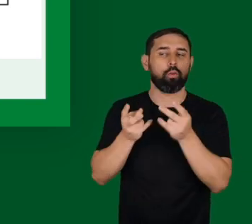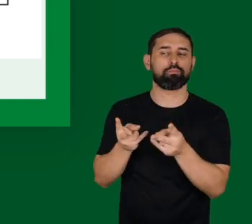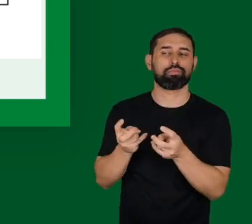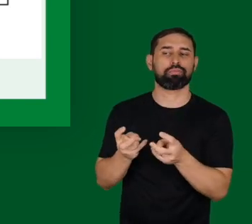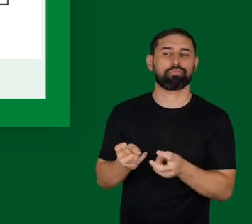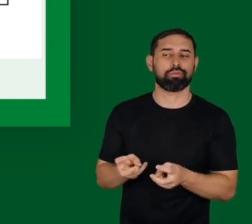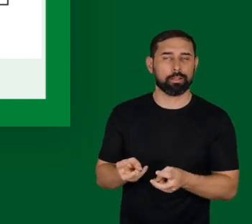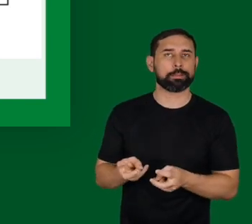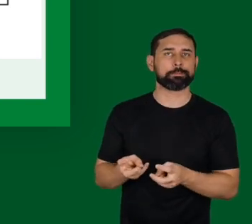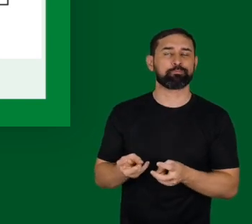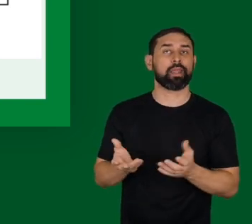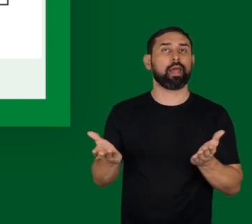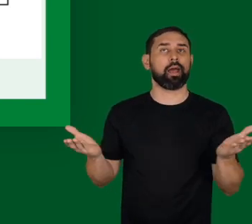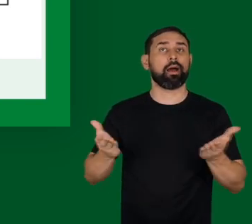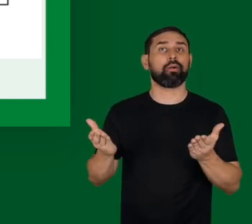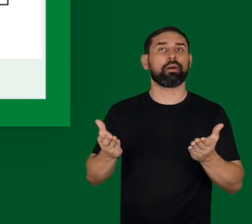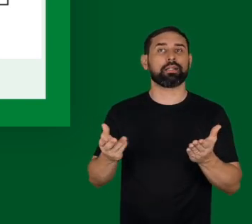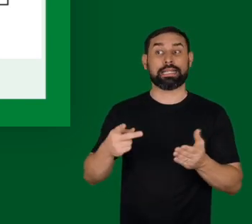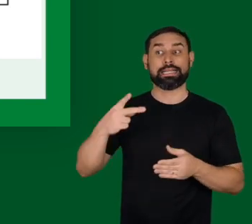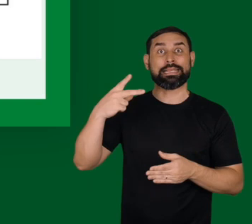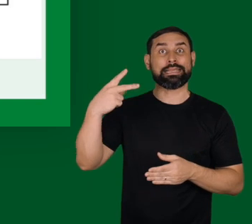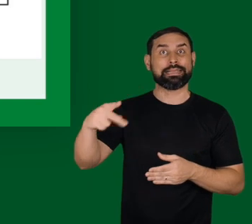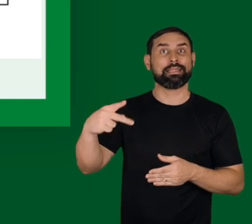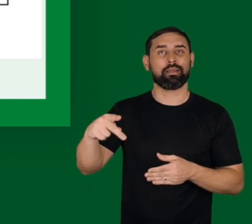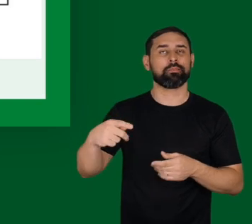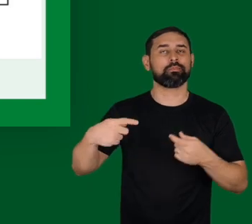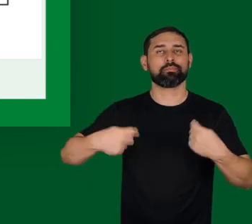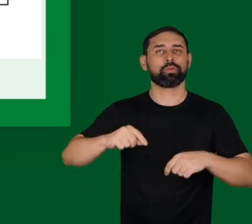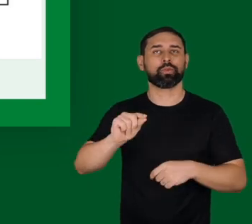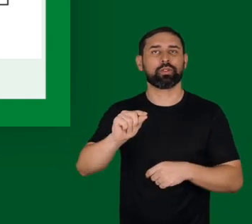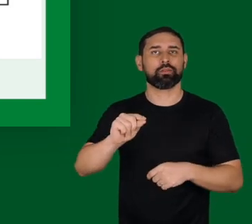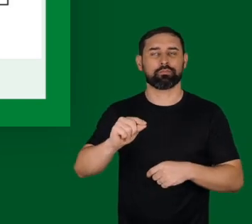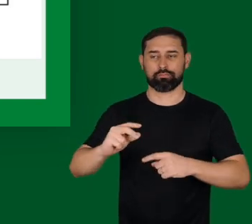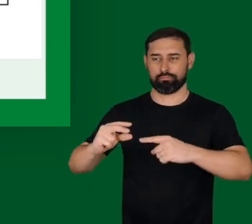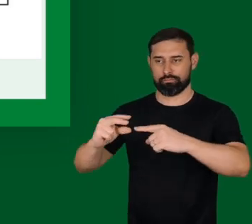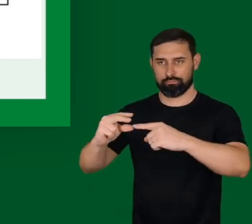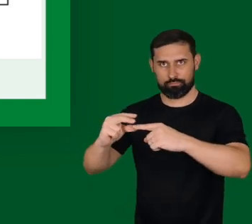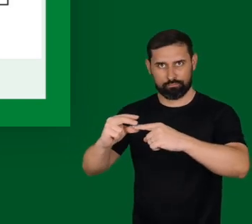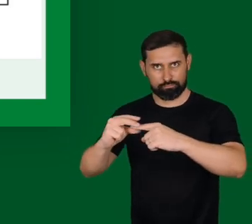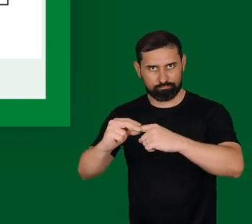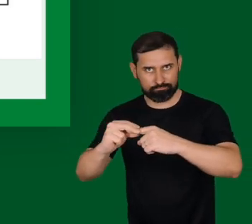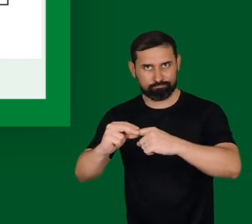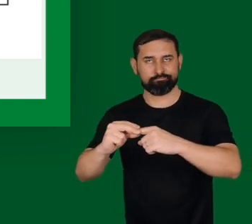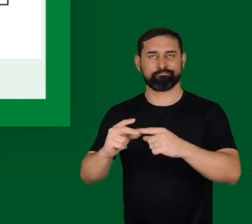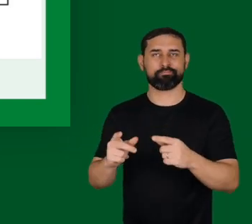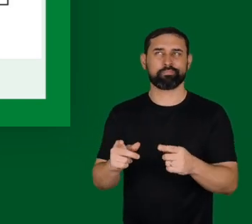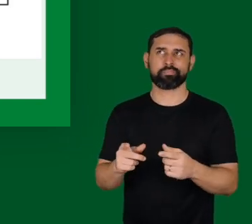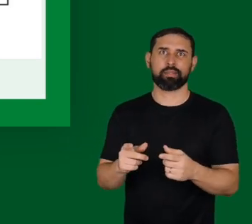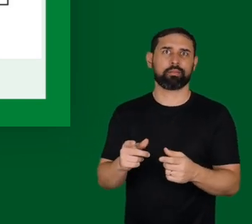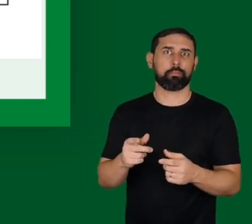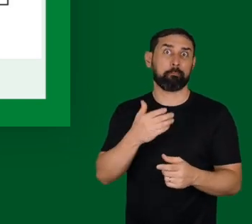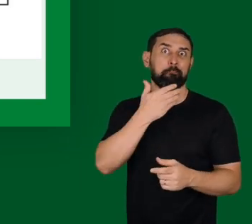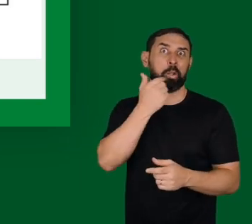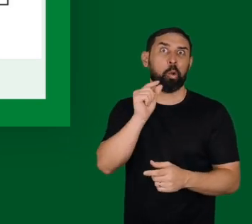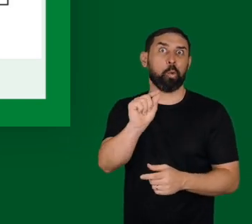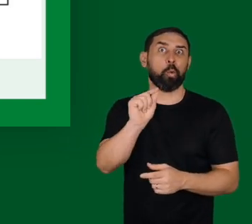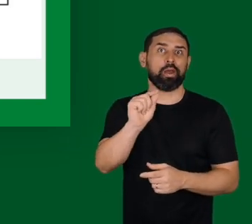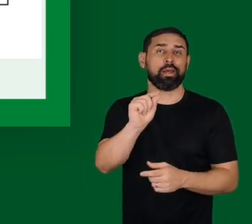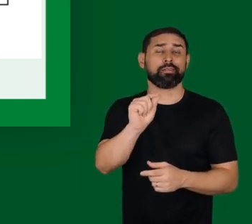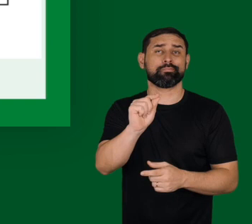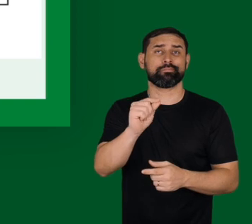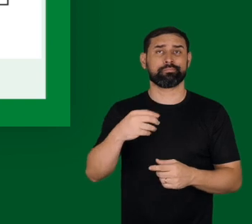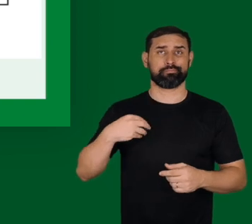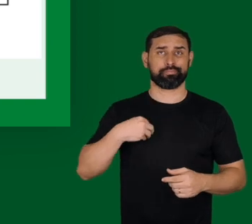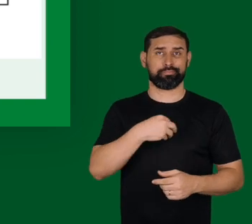de escolha vai ser o fenobarbital, diazepam retal, ou midazolam intranasal ou via oral, tá? Se essa